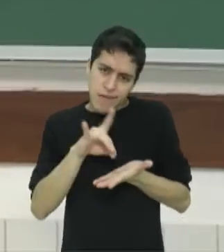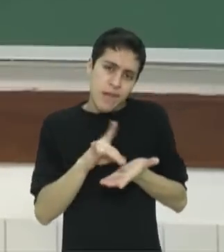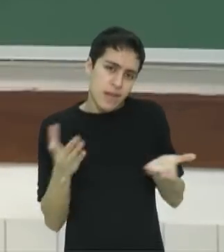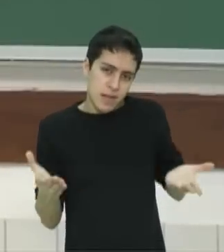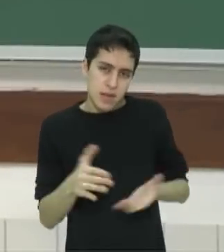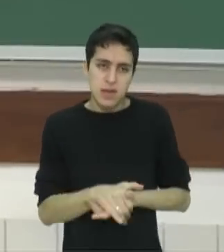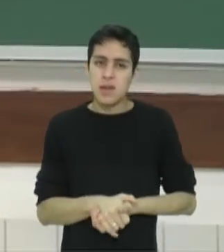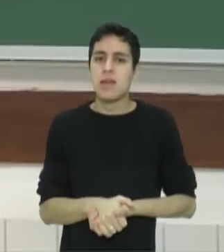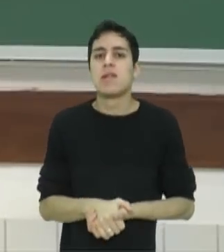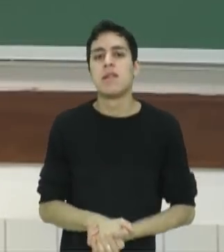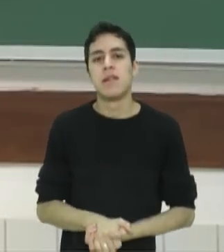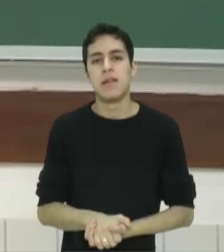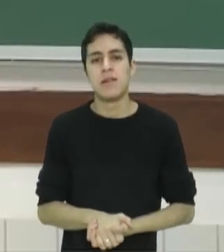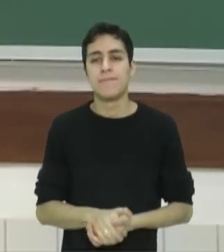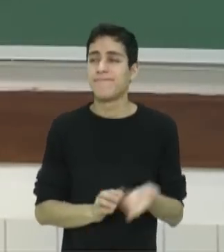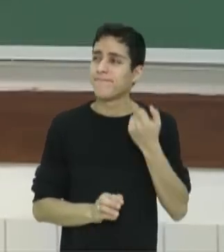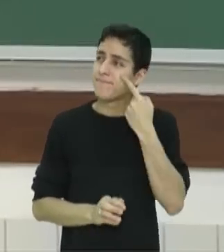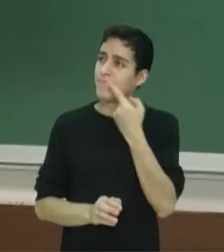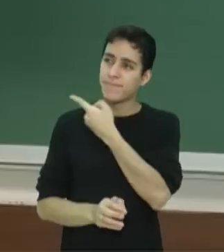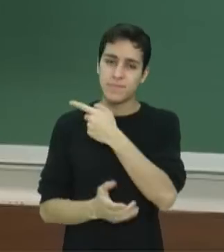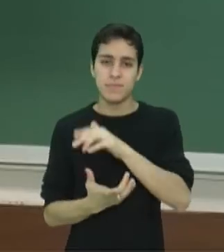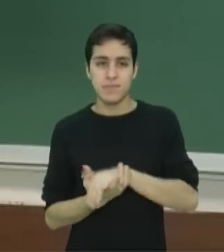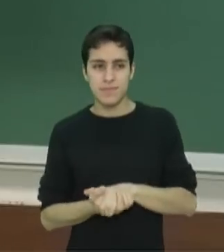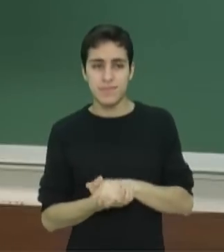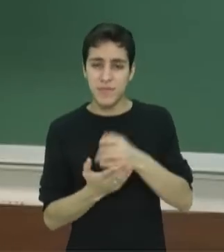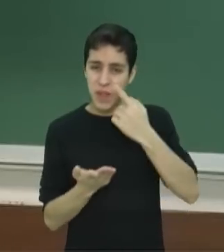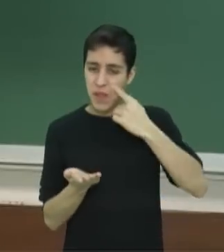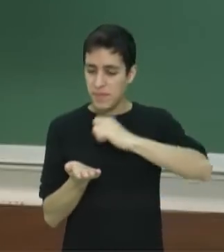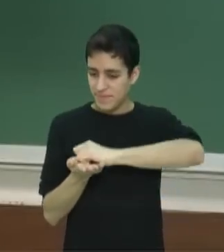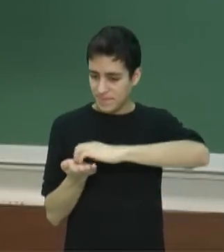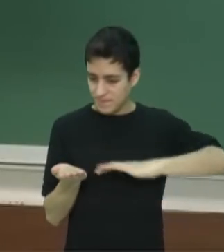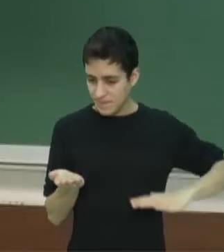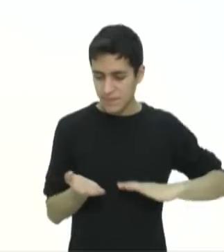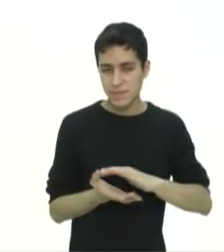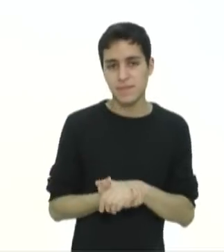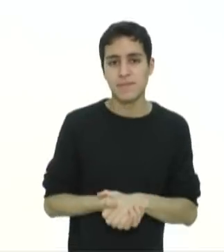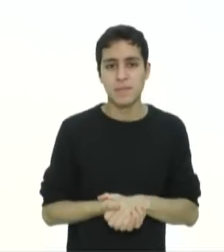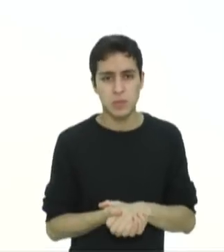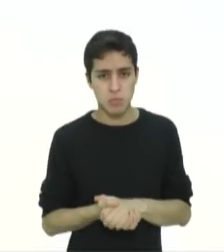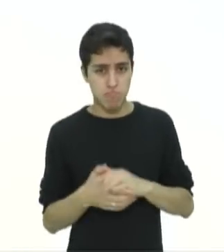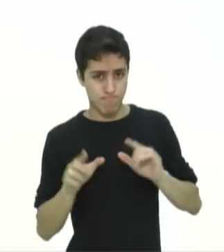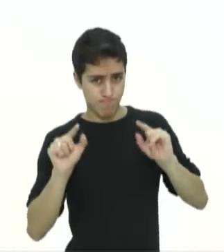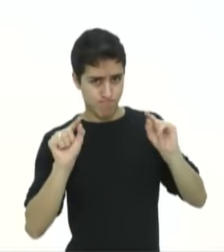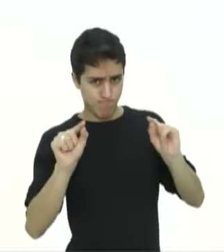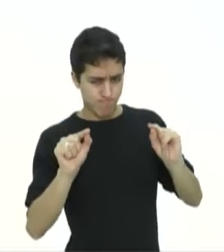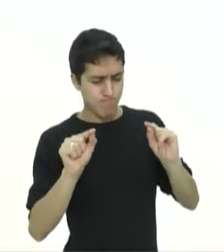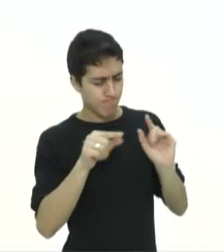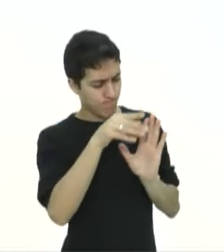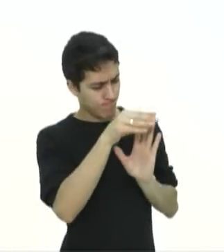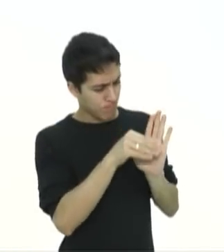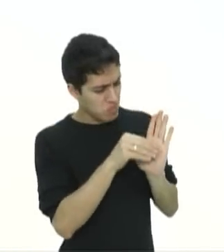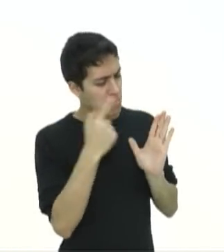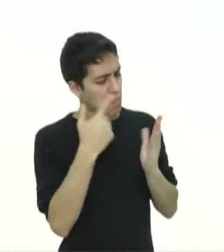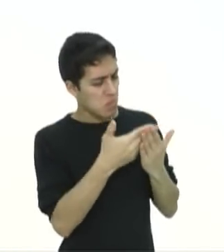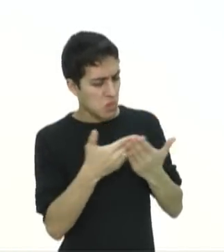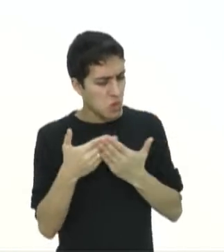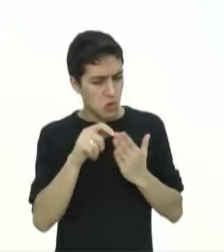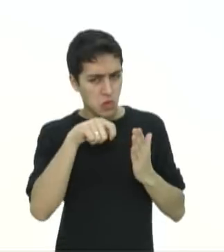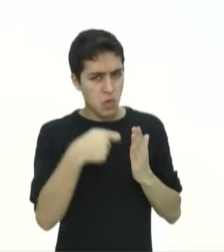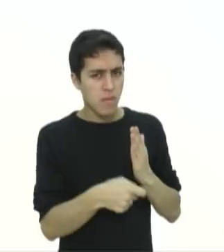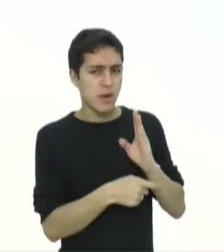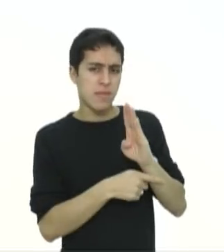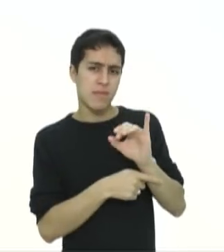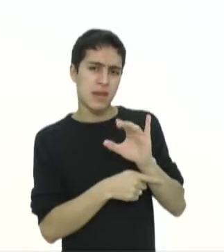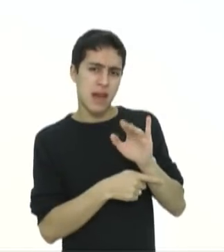em frente. Vamos para a atividade. Olha só. Considerando o conteúdo estudado sobre a revolta de Ibicaba, descreva